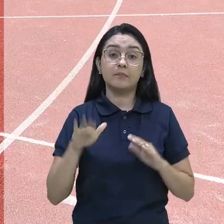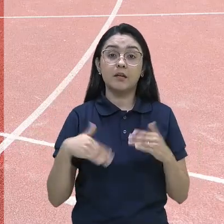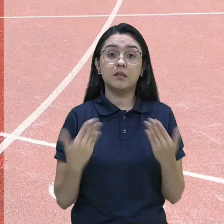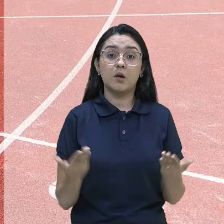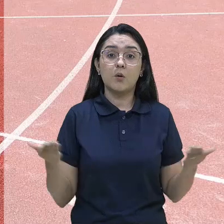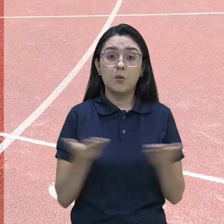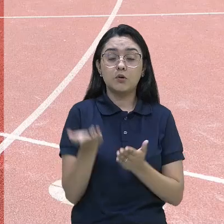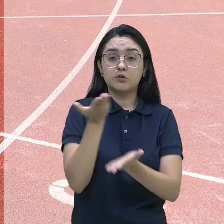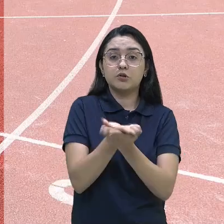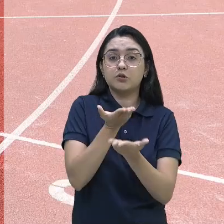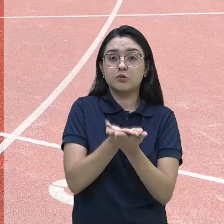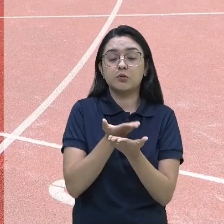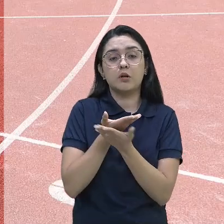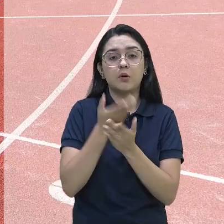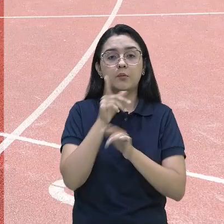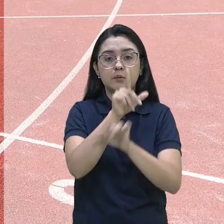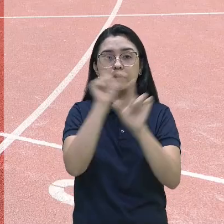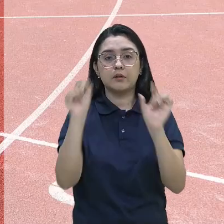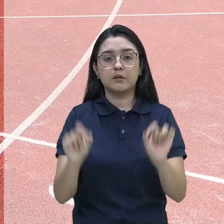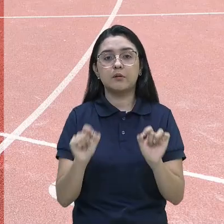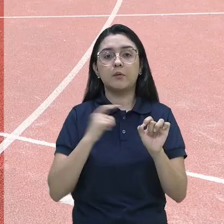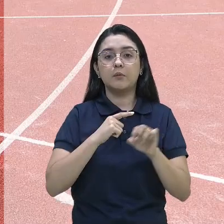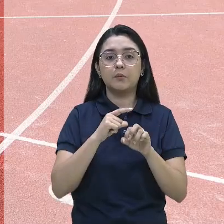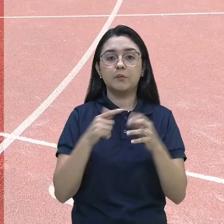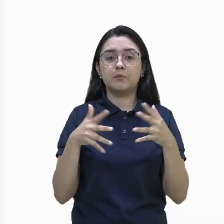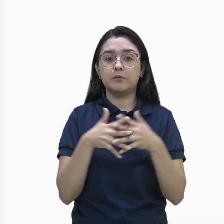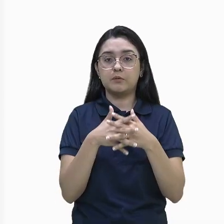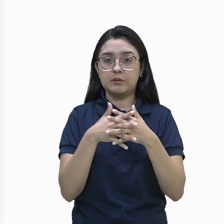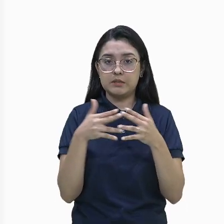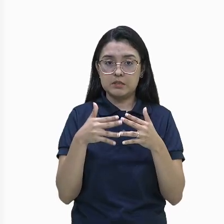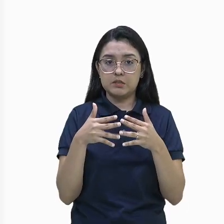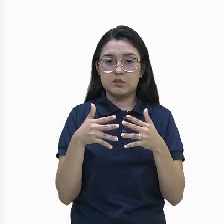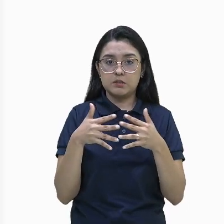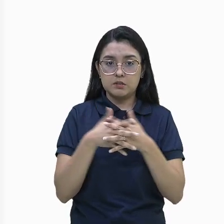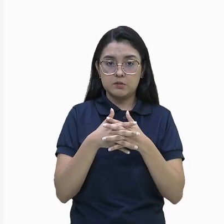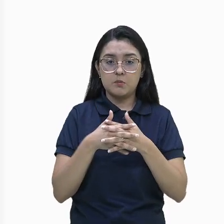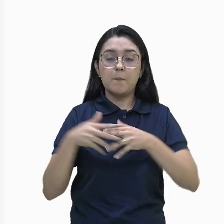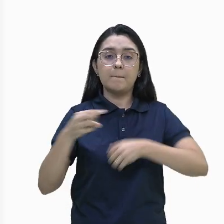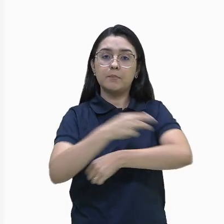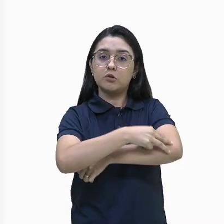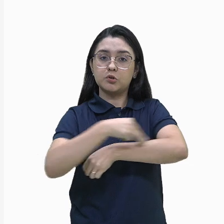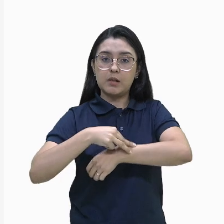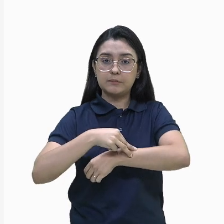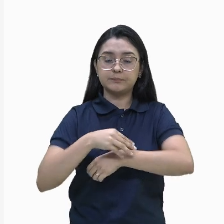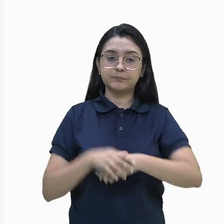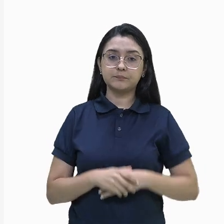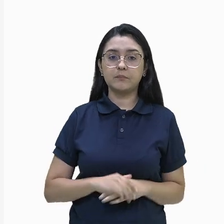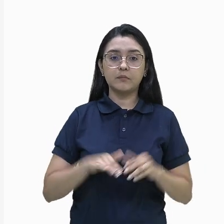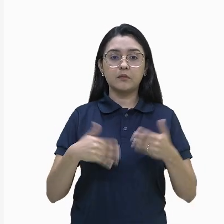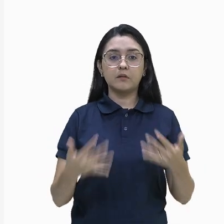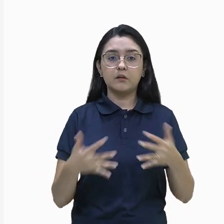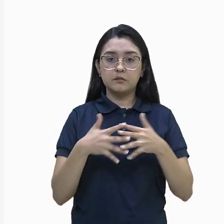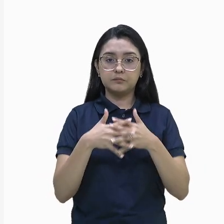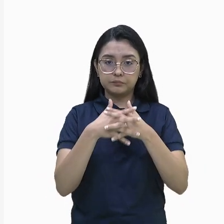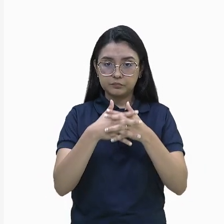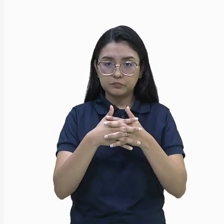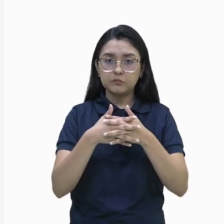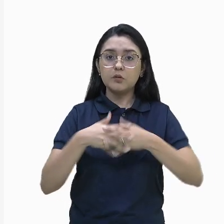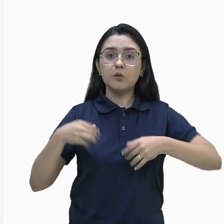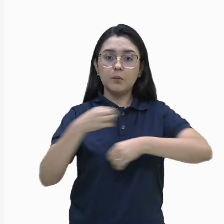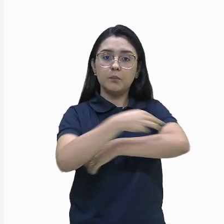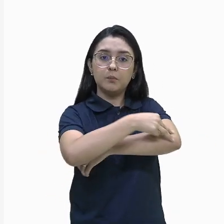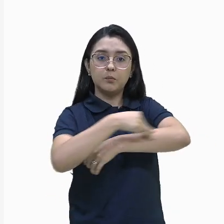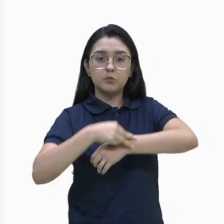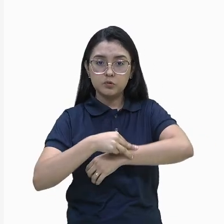vamos estudar um pouco mais sobre o tecido muscular. No tecido muscular, ele é um tecido animal que